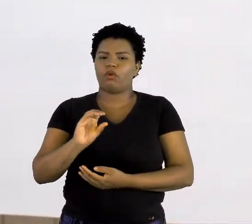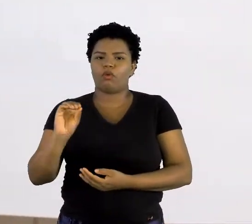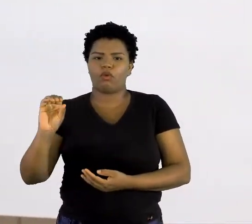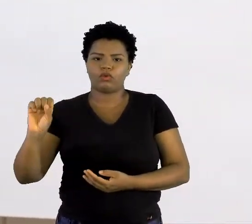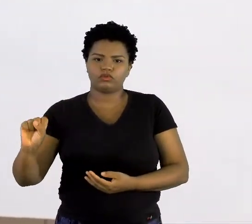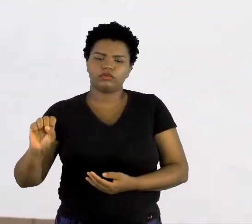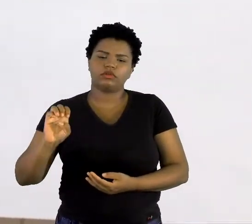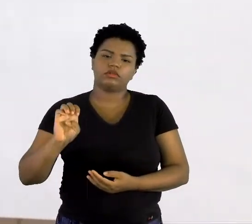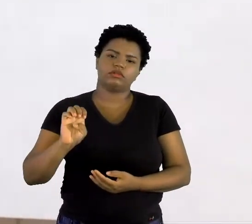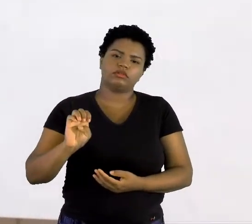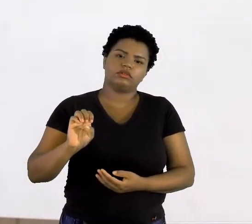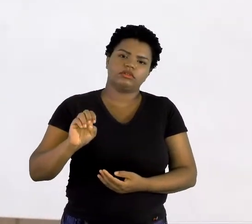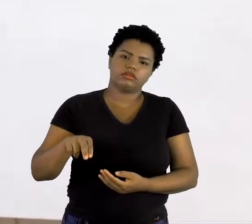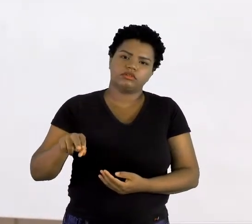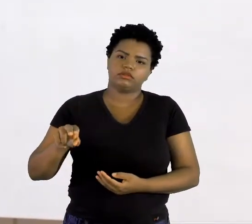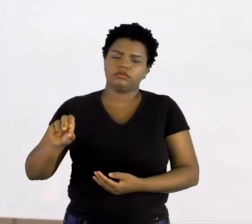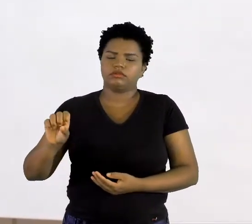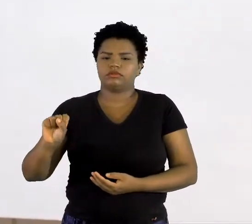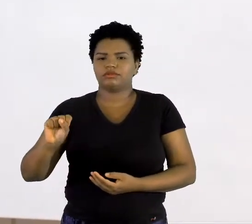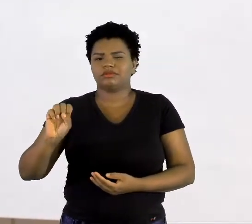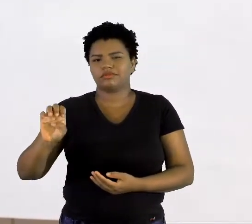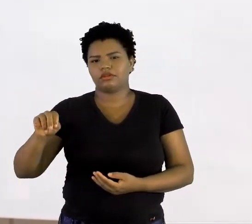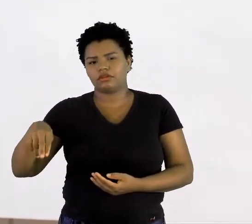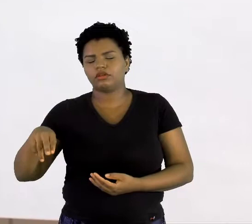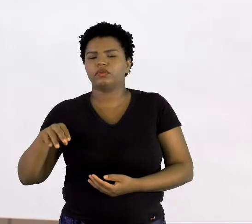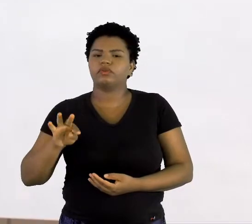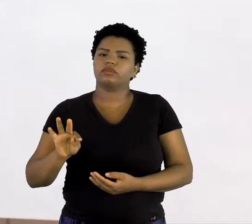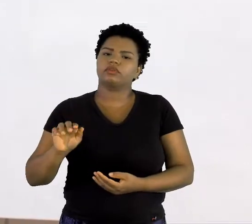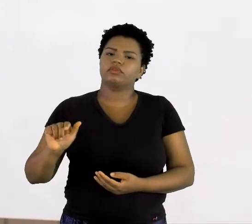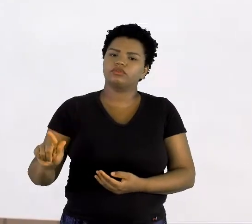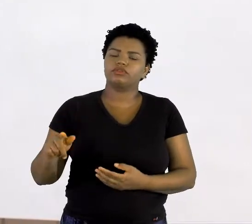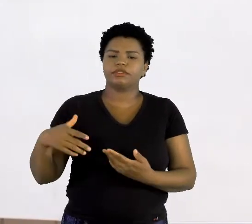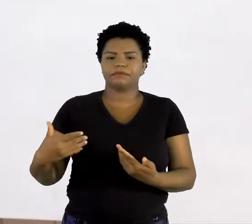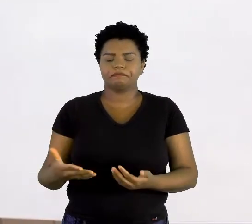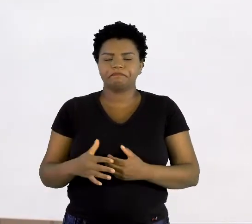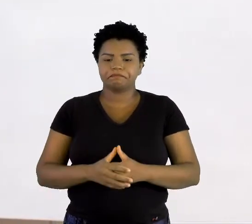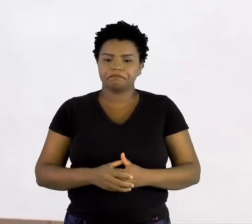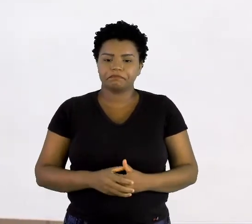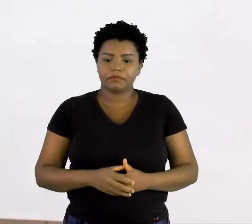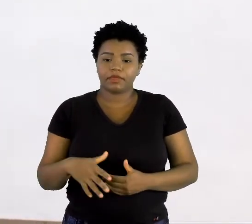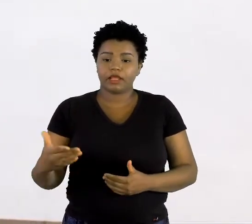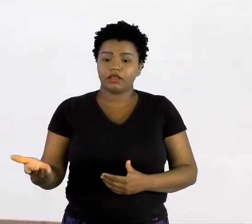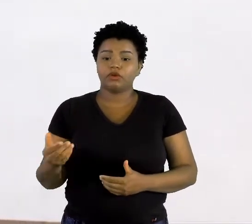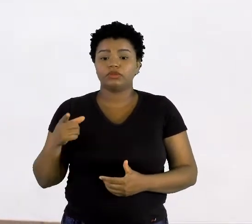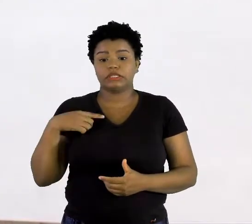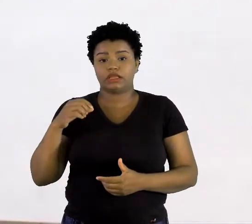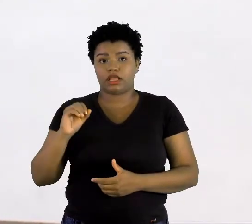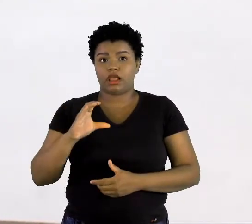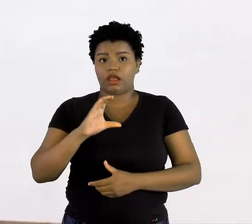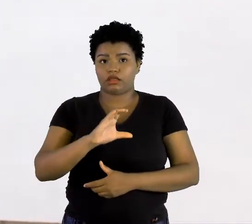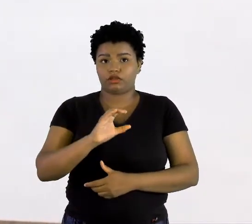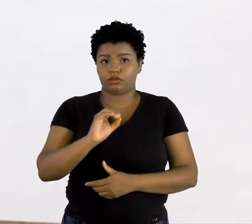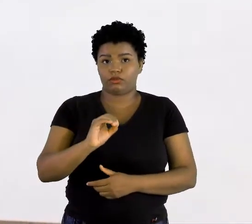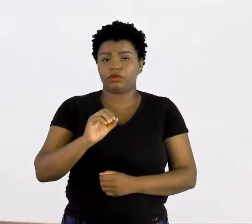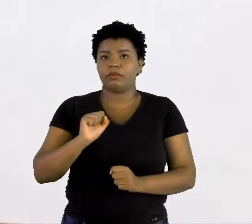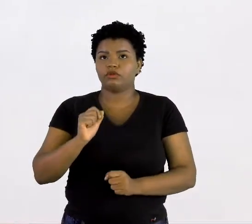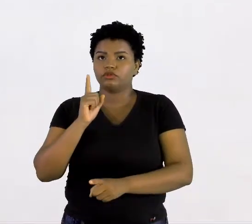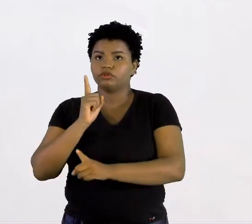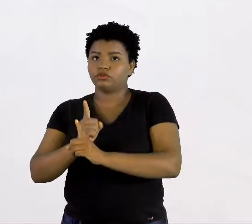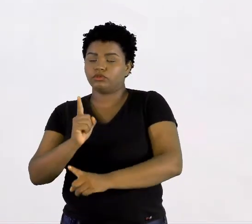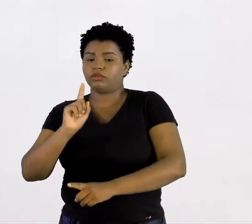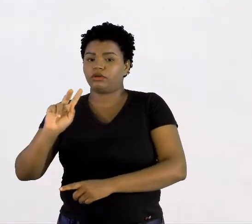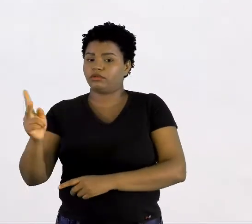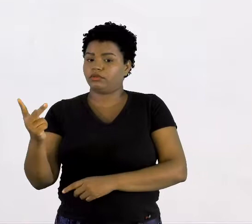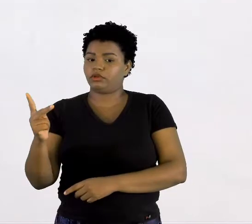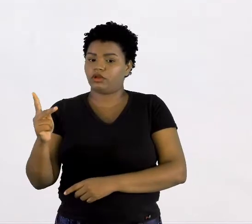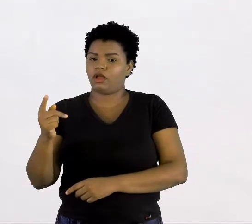lá. Bom, se eu tenho o cateto oposto, eu posso descobrir a hipotenusa. Usando oposto e